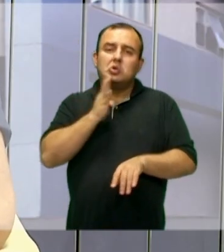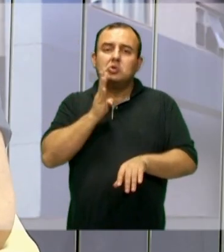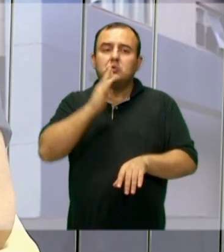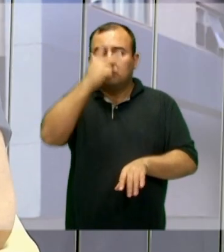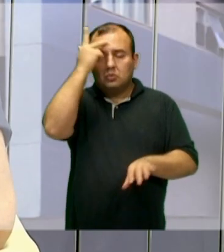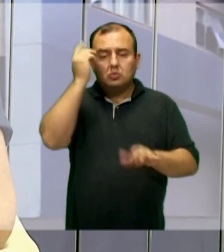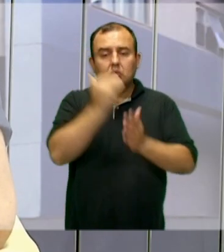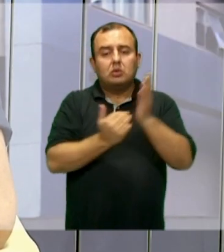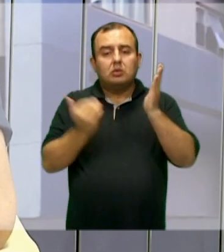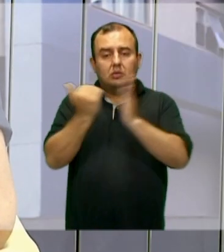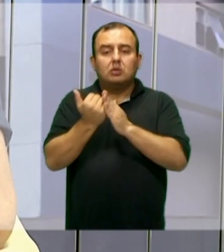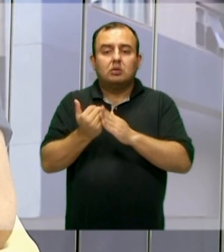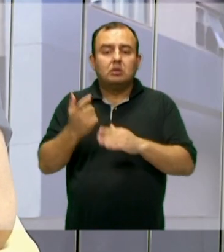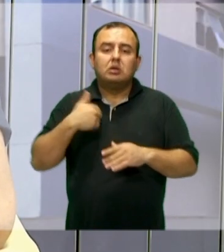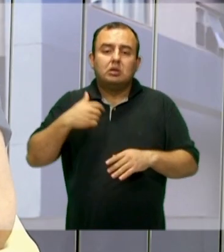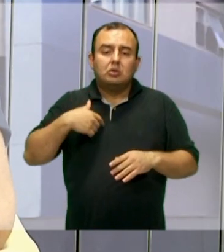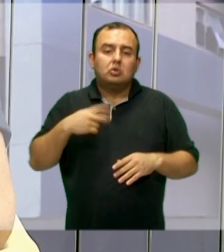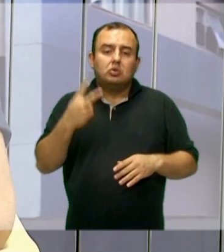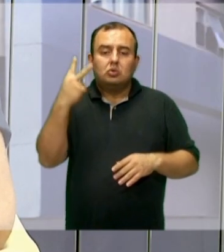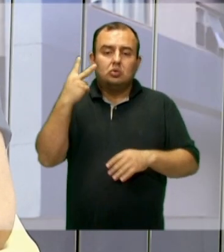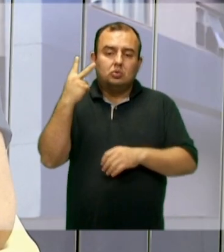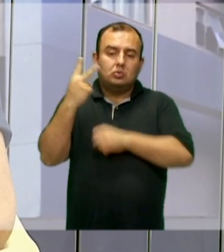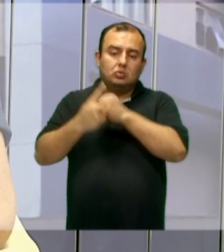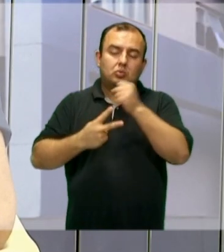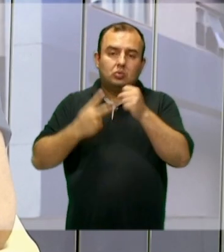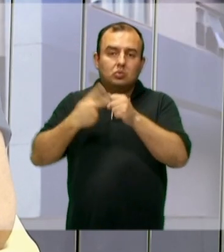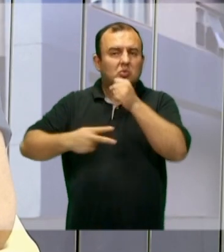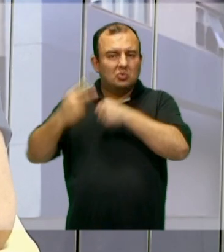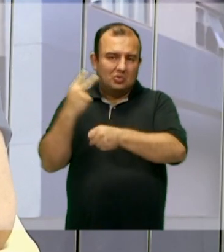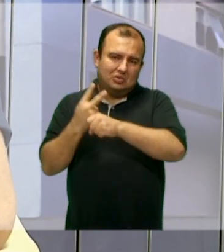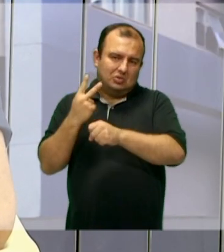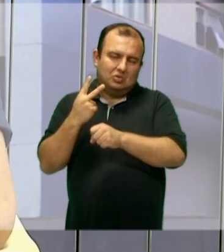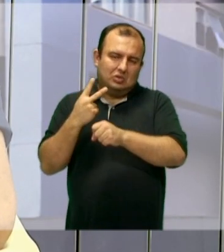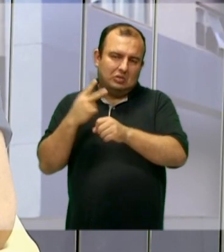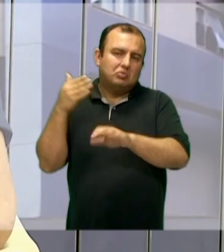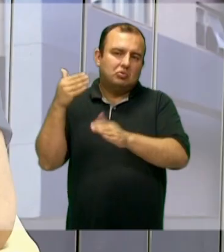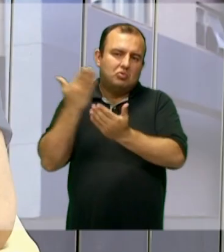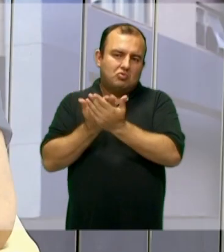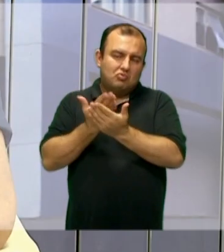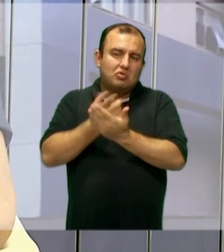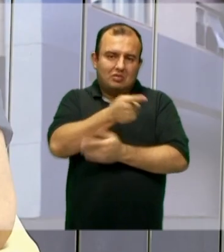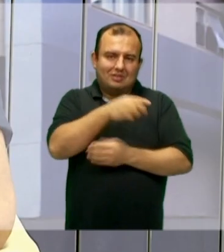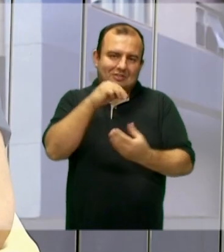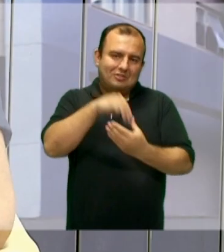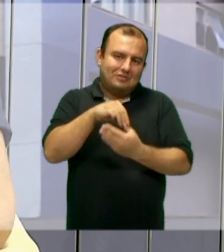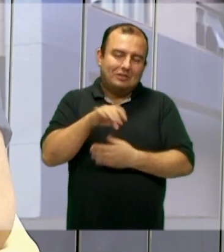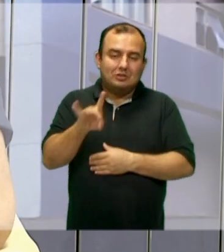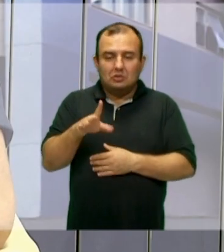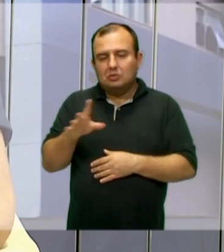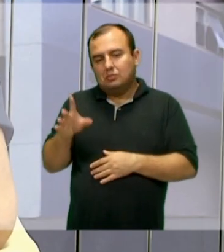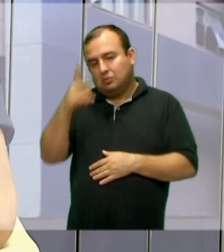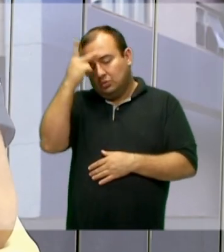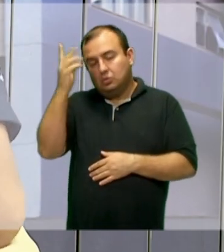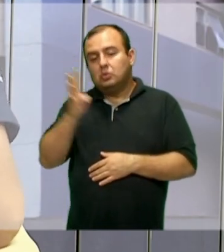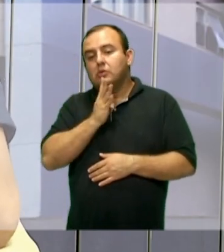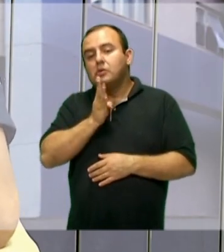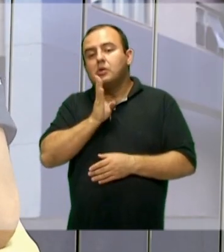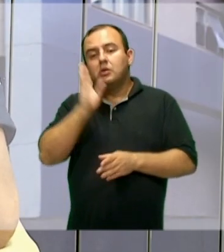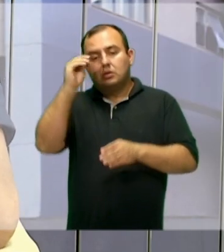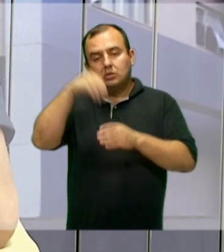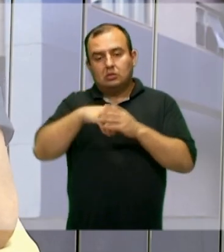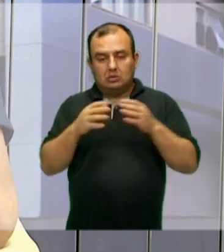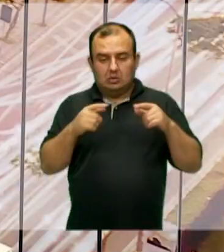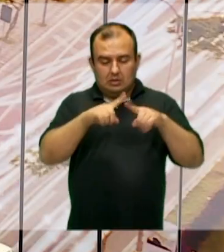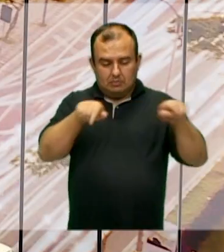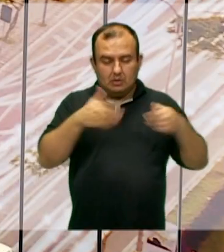pessoas do que eu. E eu estava lá há 2 anos, né? Então eu não conhecia muita gente, o pessoal que eu conhecia era mais por dentro da minha